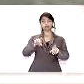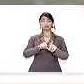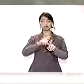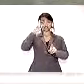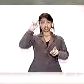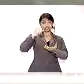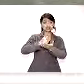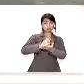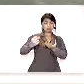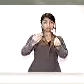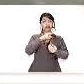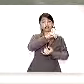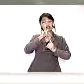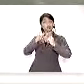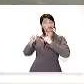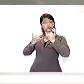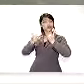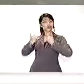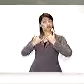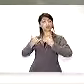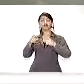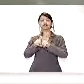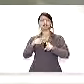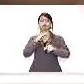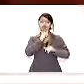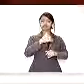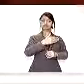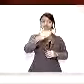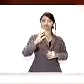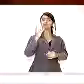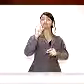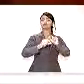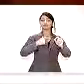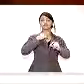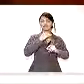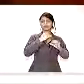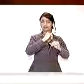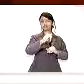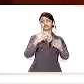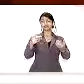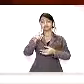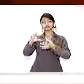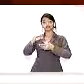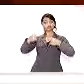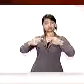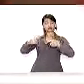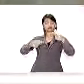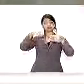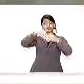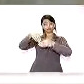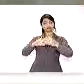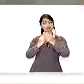informação da sobre as consequências voto que está em discussão em votação aprovado o